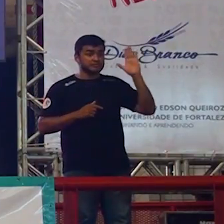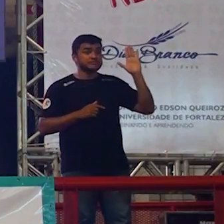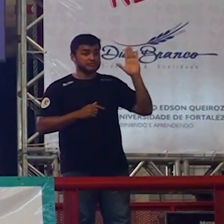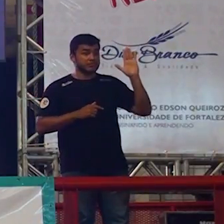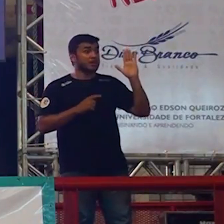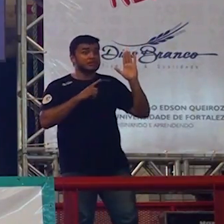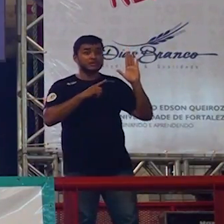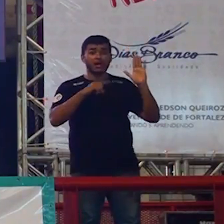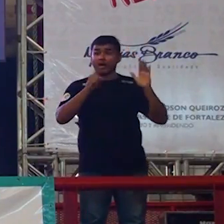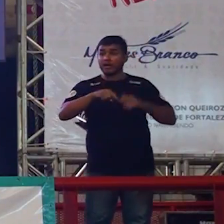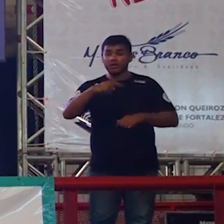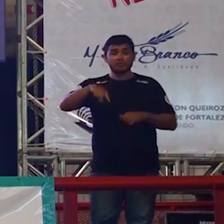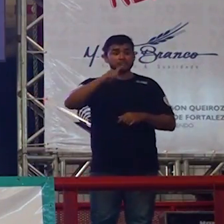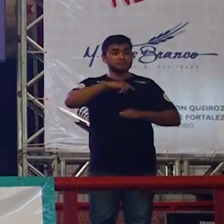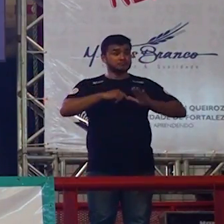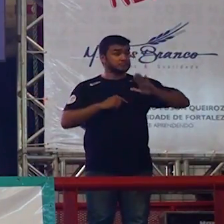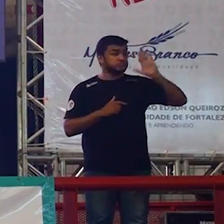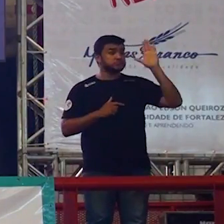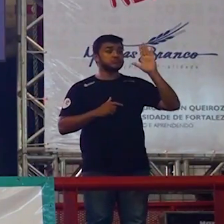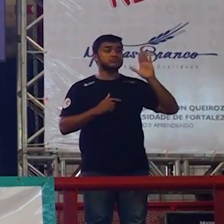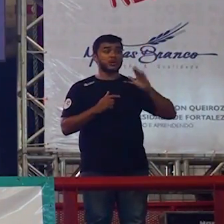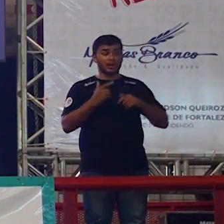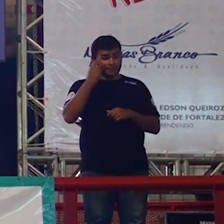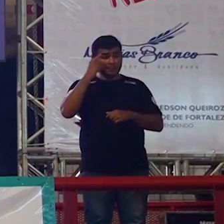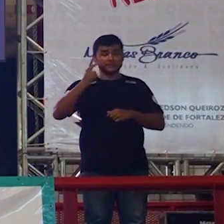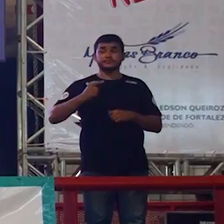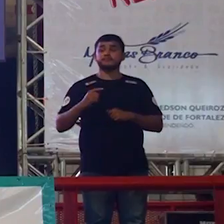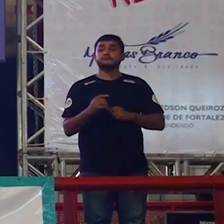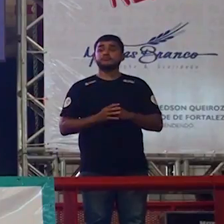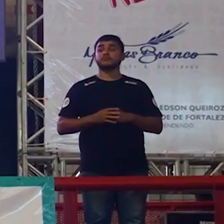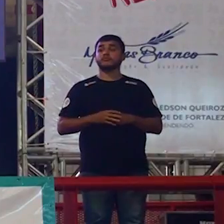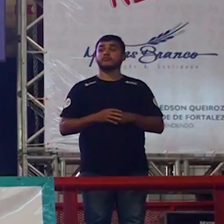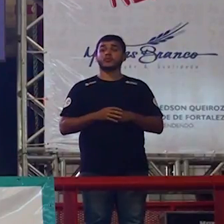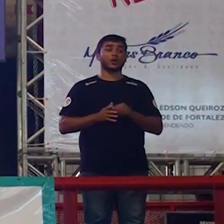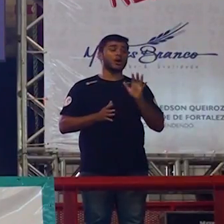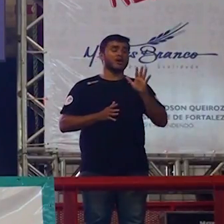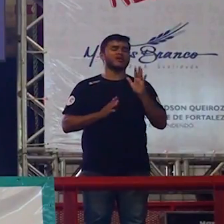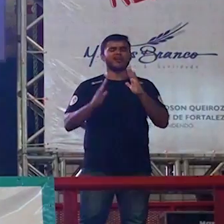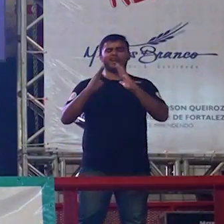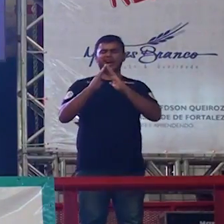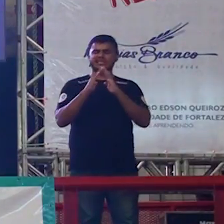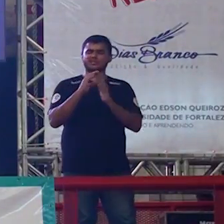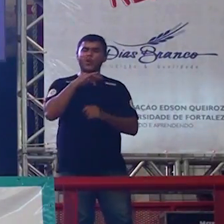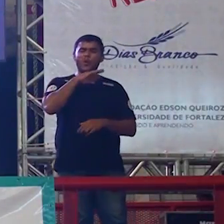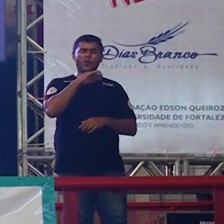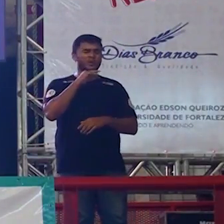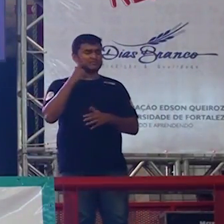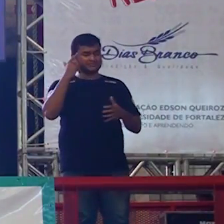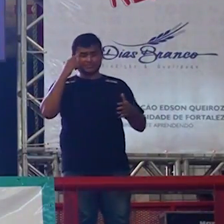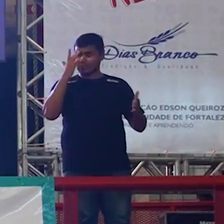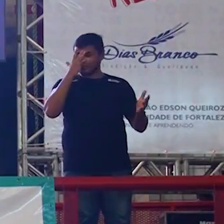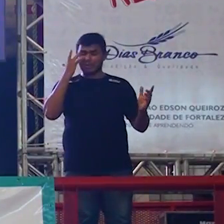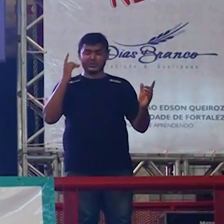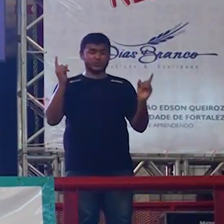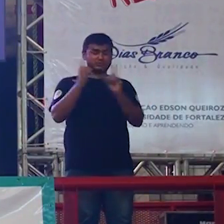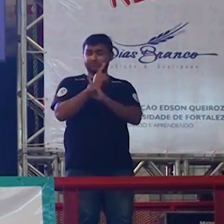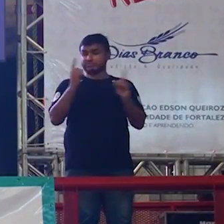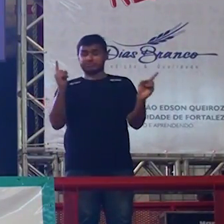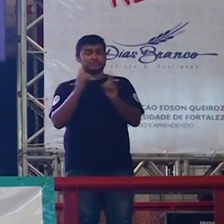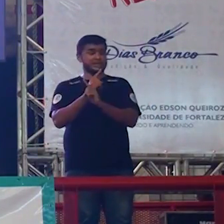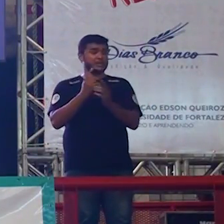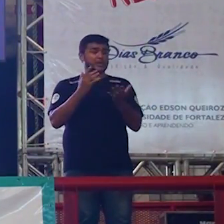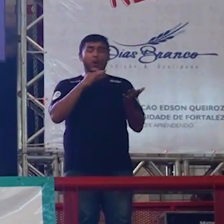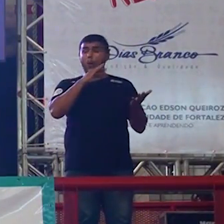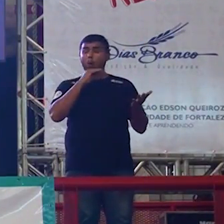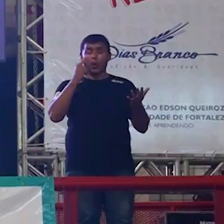para estudar, levante a mão. Ok. Então, realmente, pessoal, para estudar,